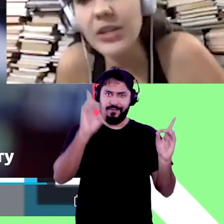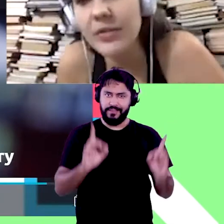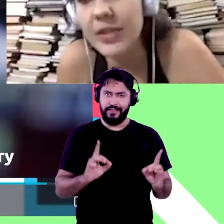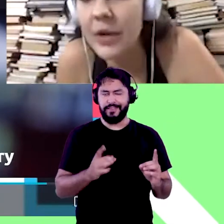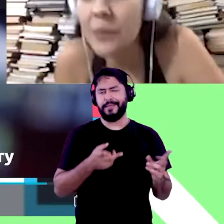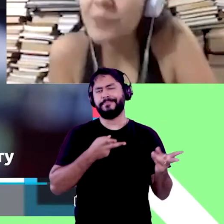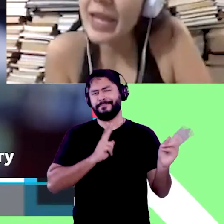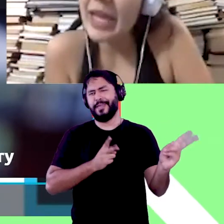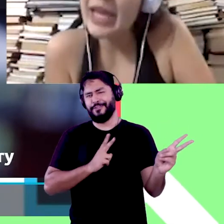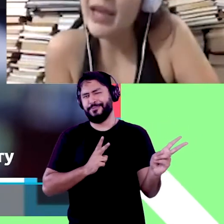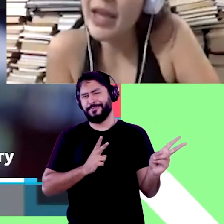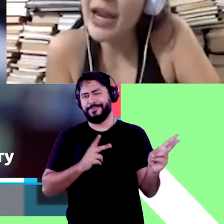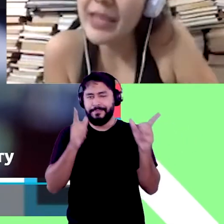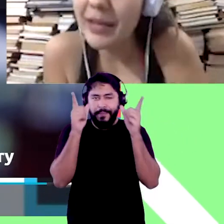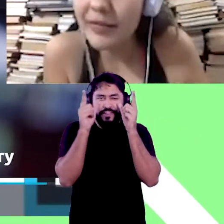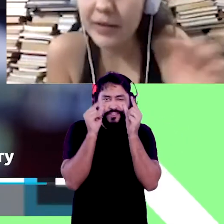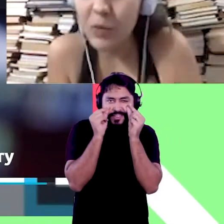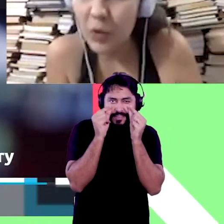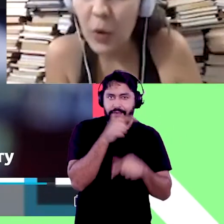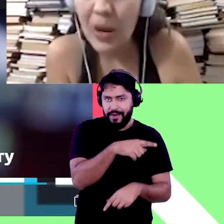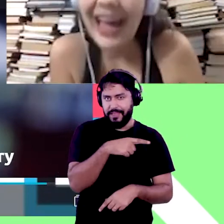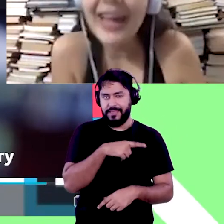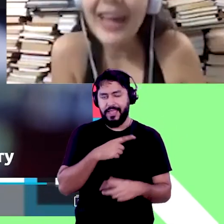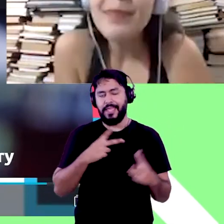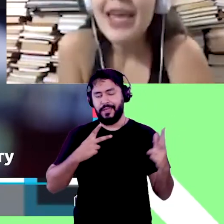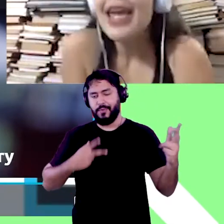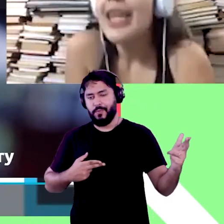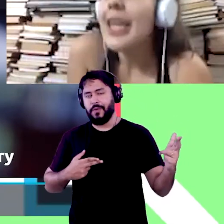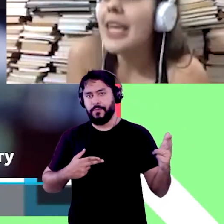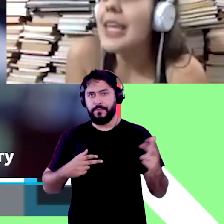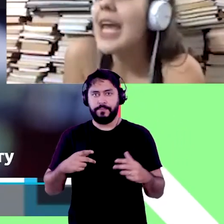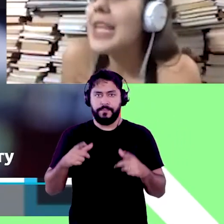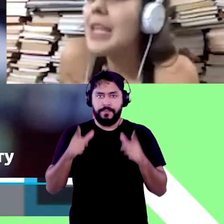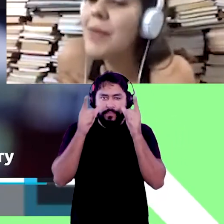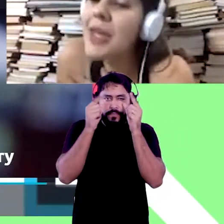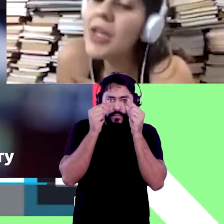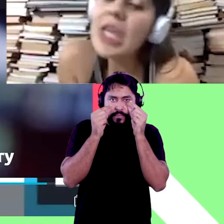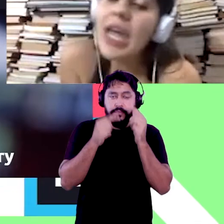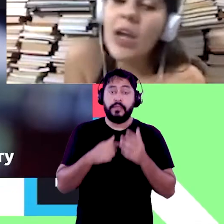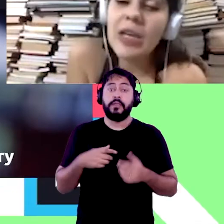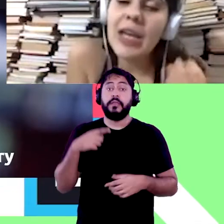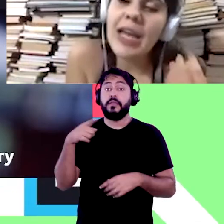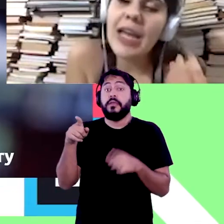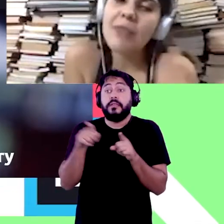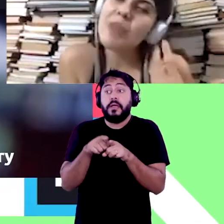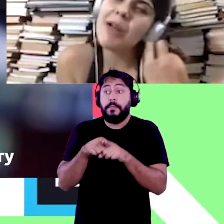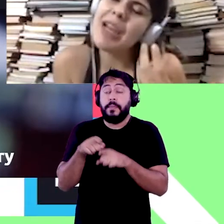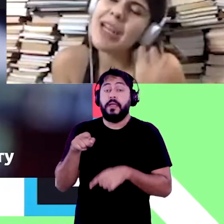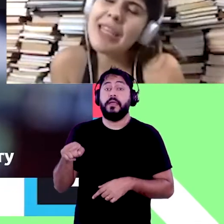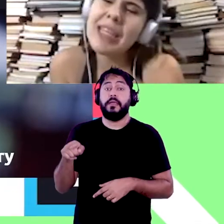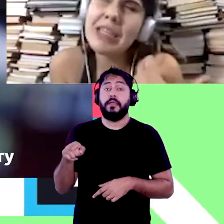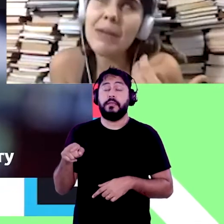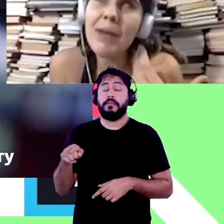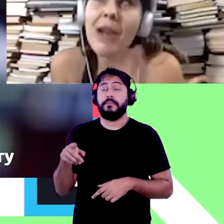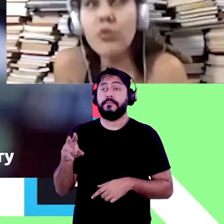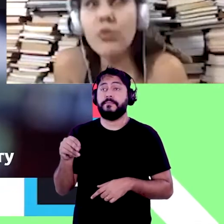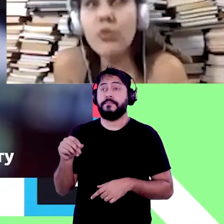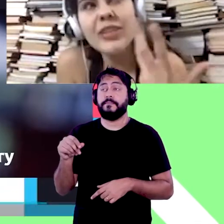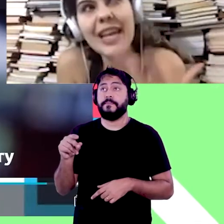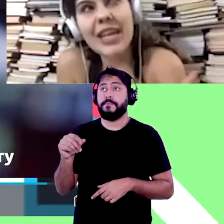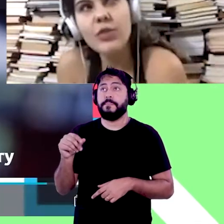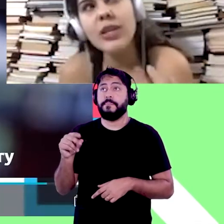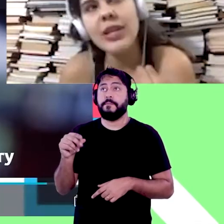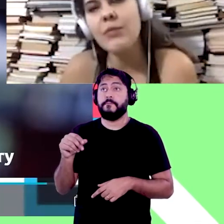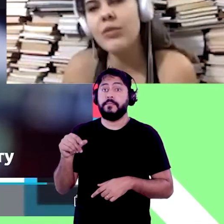baixa visão, ela tem a visão monocular. E ela também, ela trabalha muito com